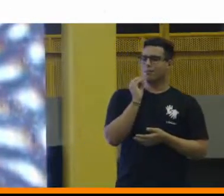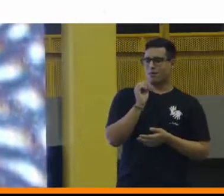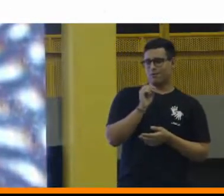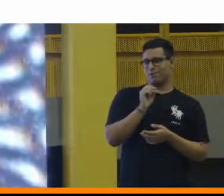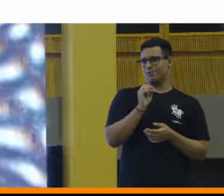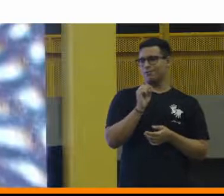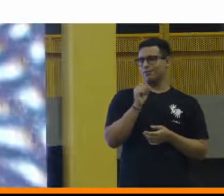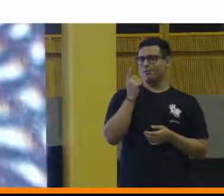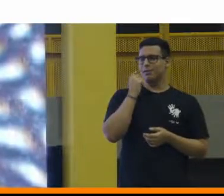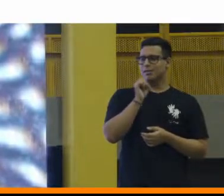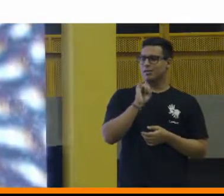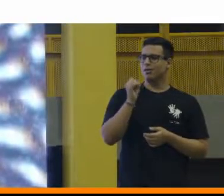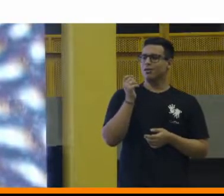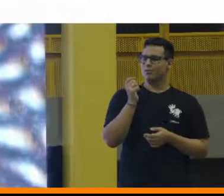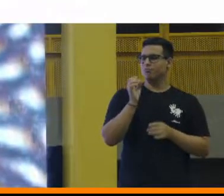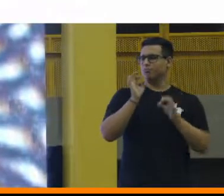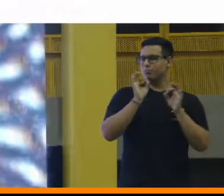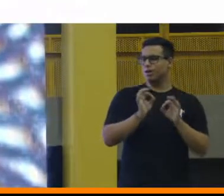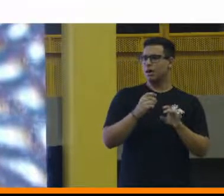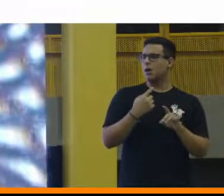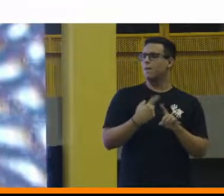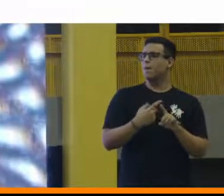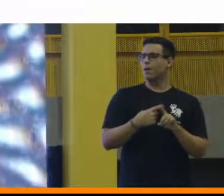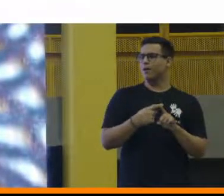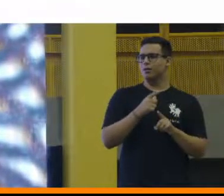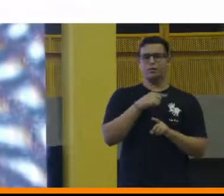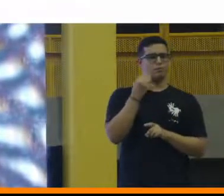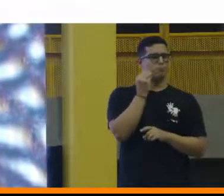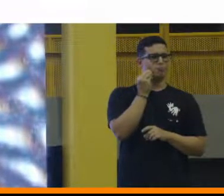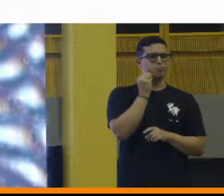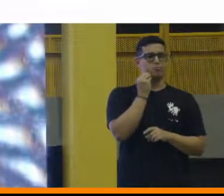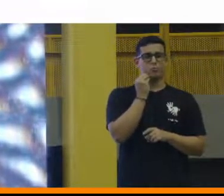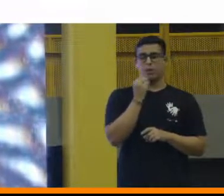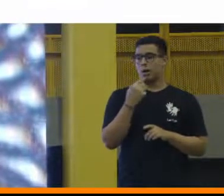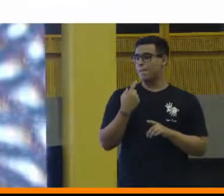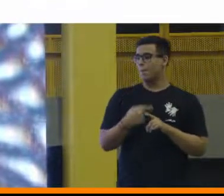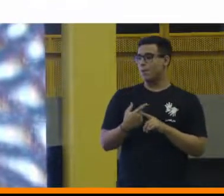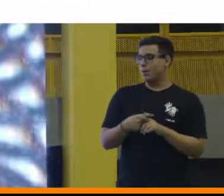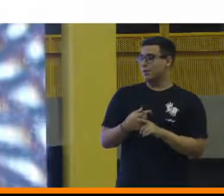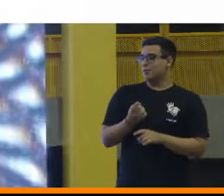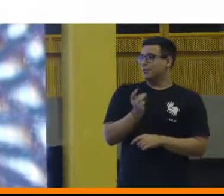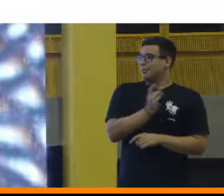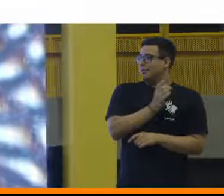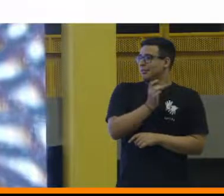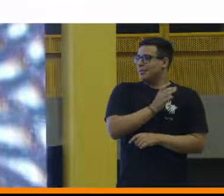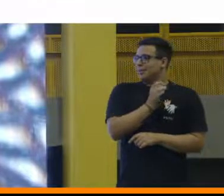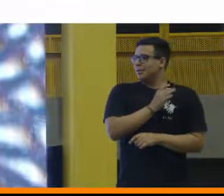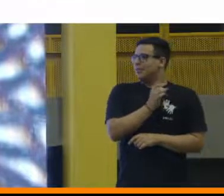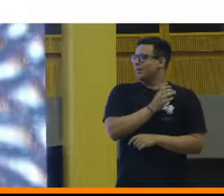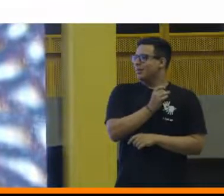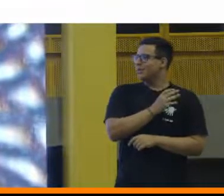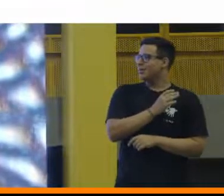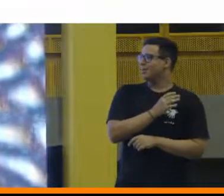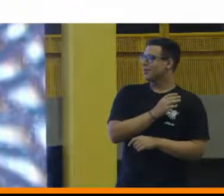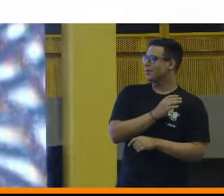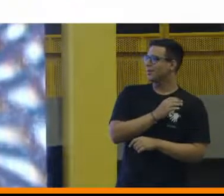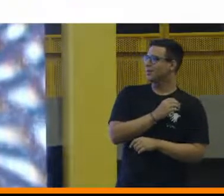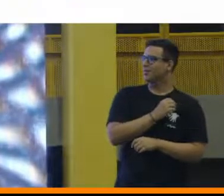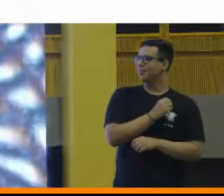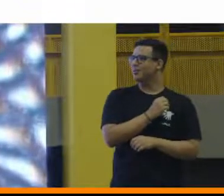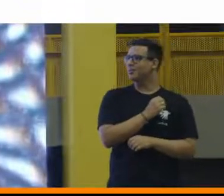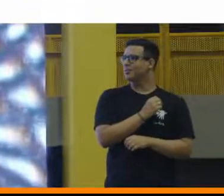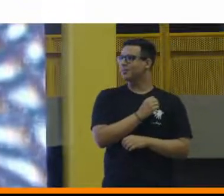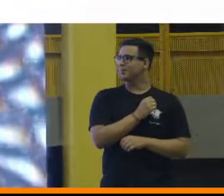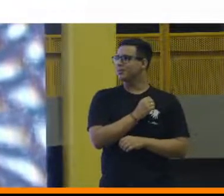certo. Aí você fala, mas por que, Douglas, que você faz esse teste? Porque eu tenho pavor de PowerPoint. Eu só